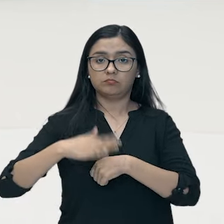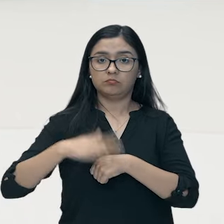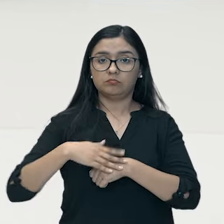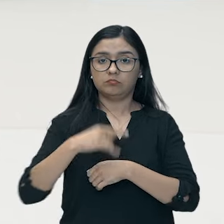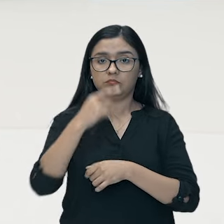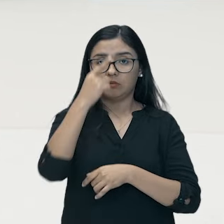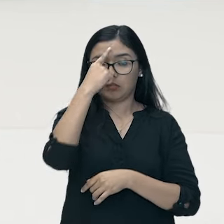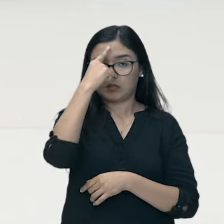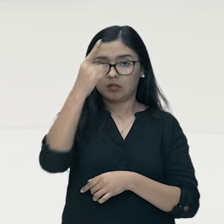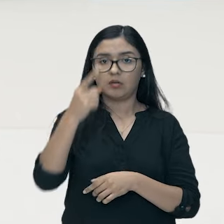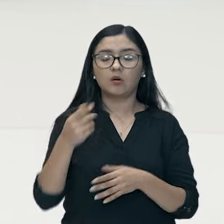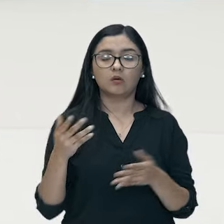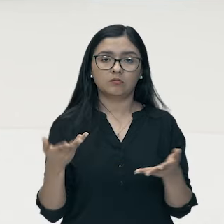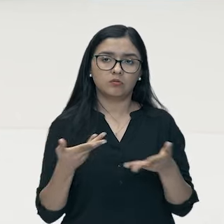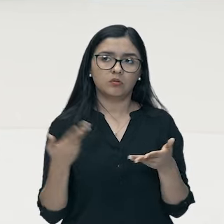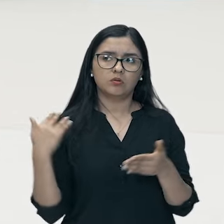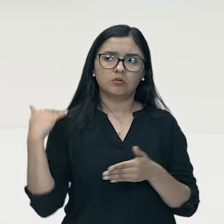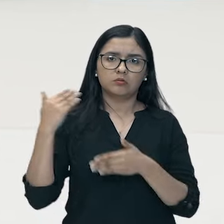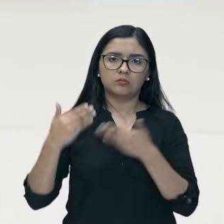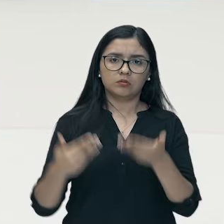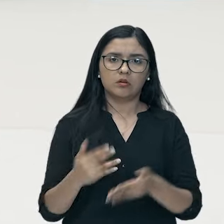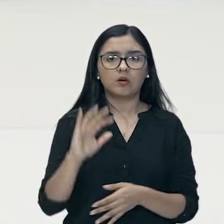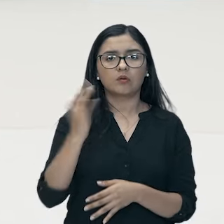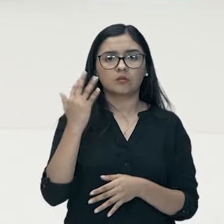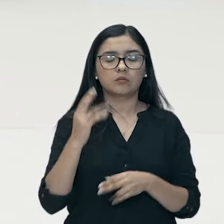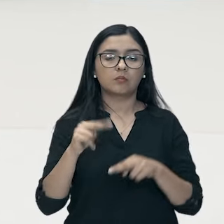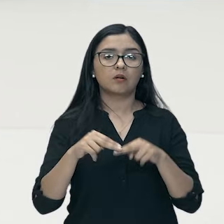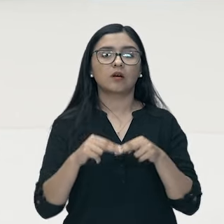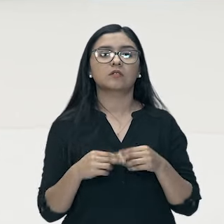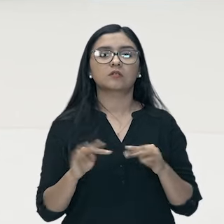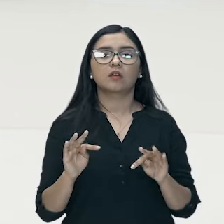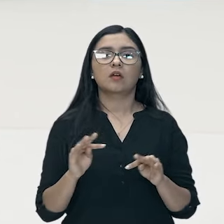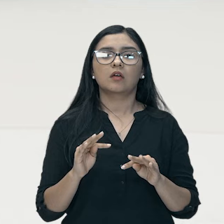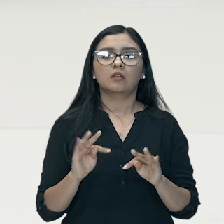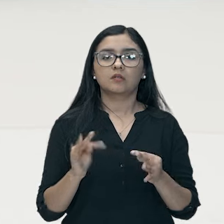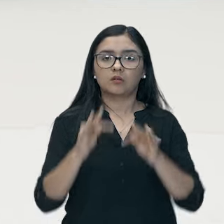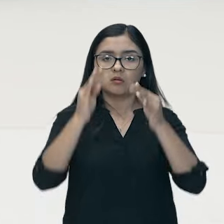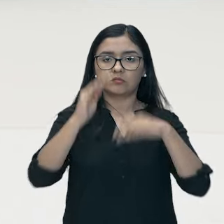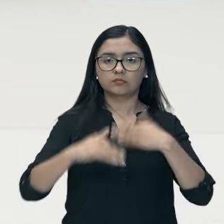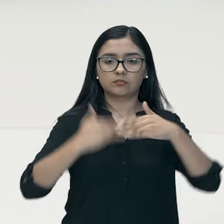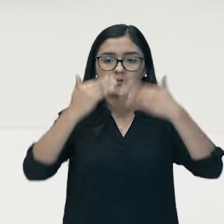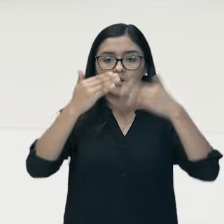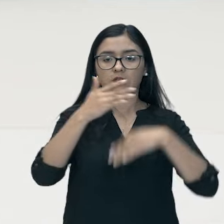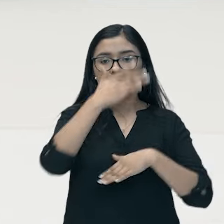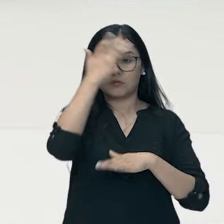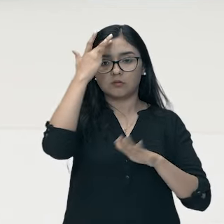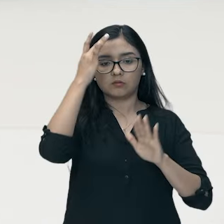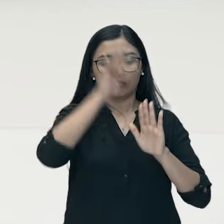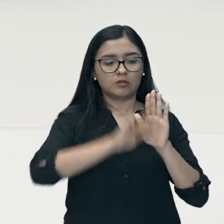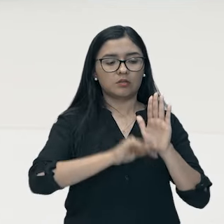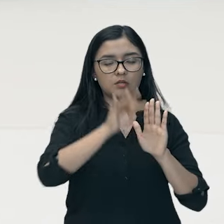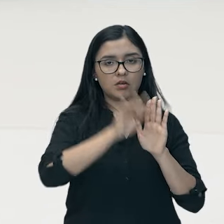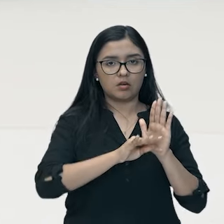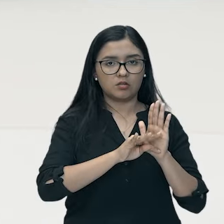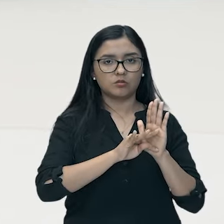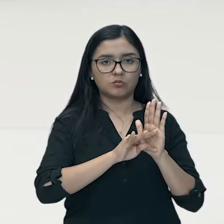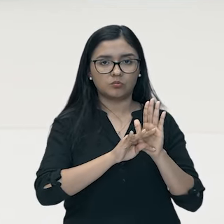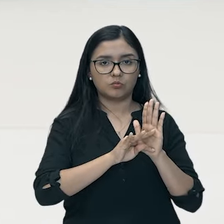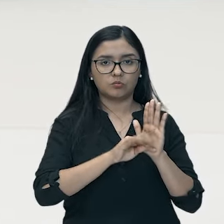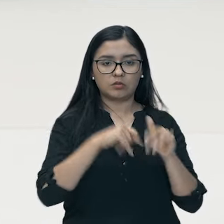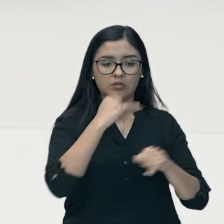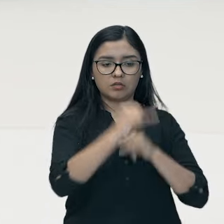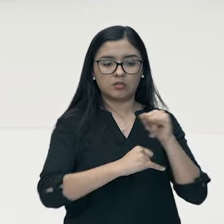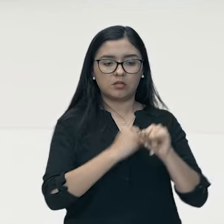acontecido muito nos últimos anos devido ao avanço da tecnologia E aí as pessoas pegam os textos da internet